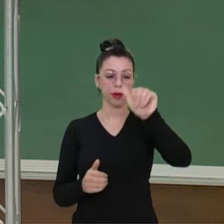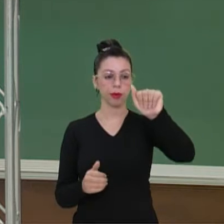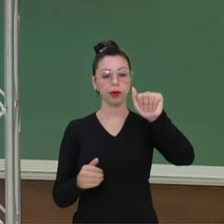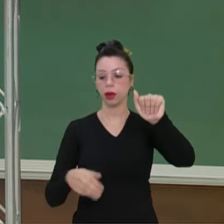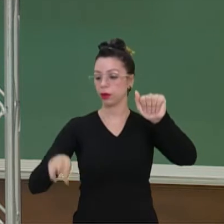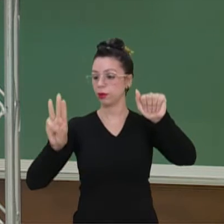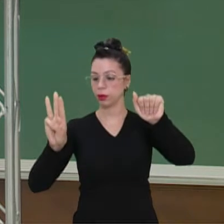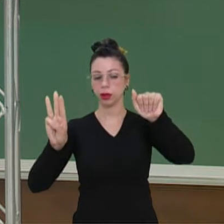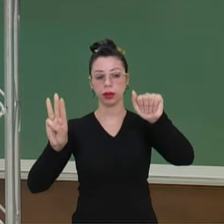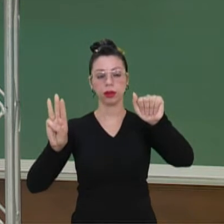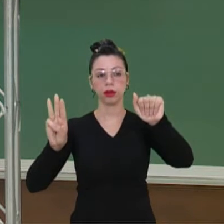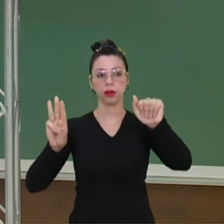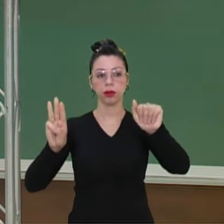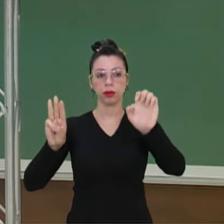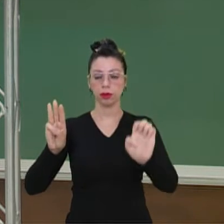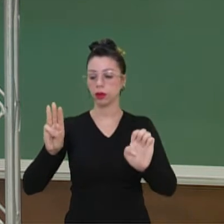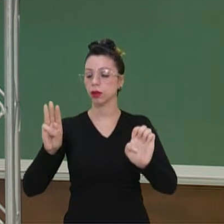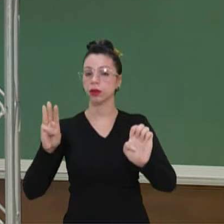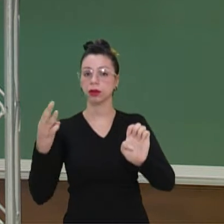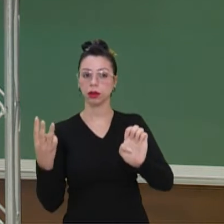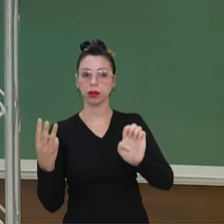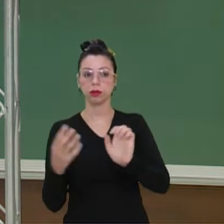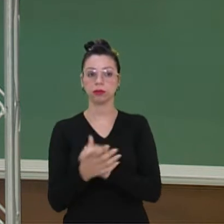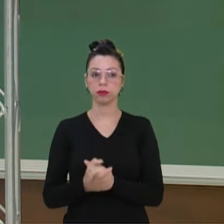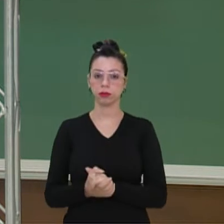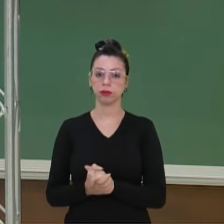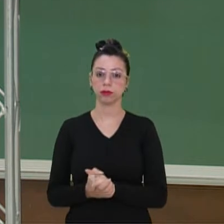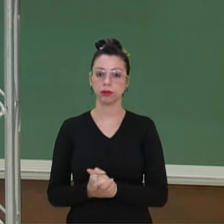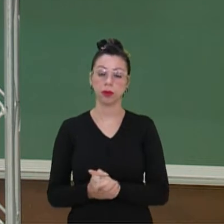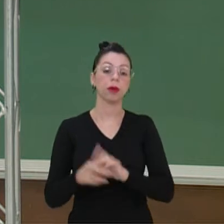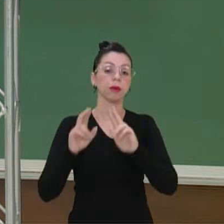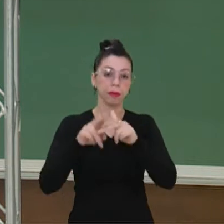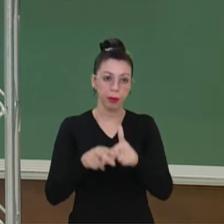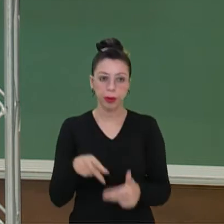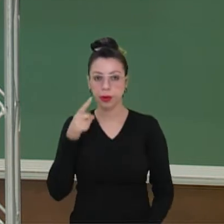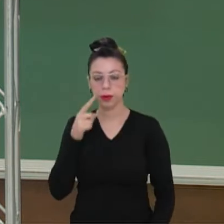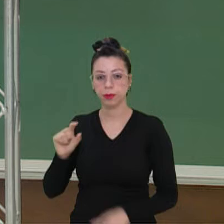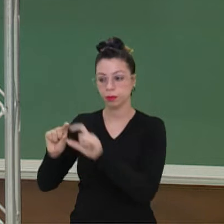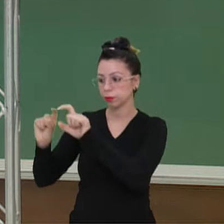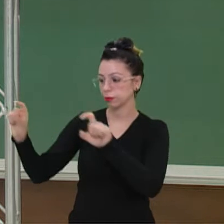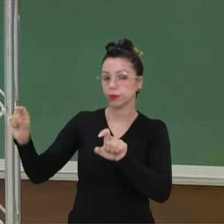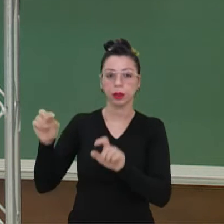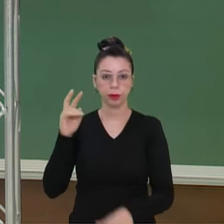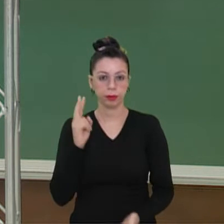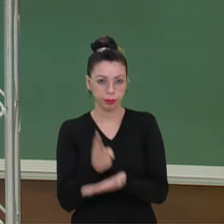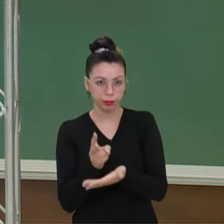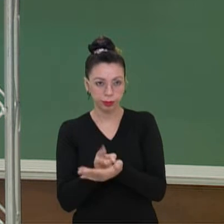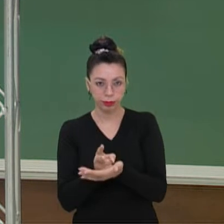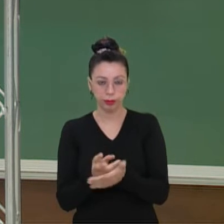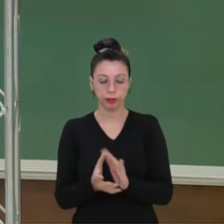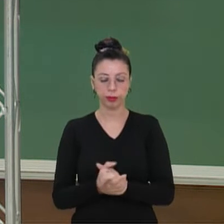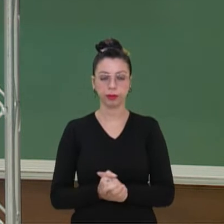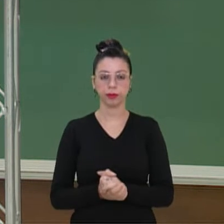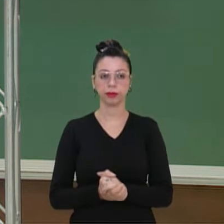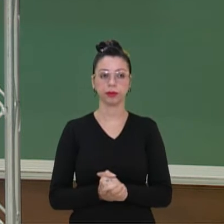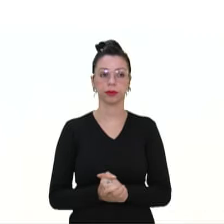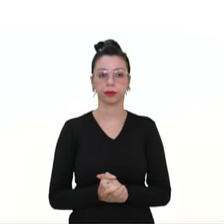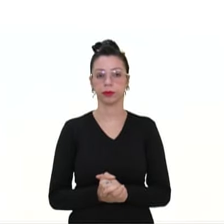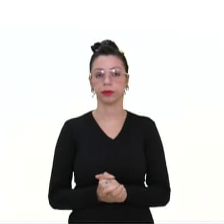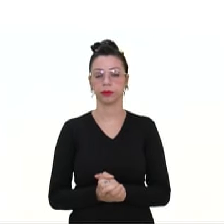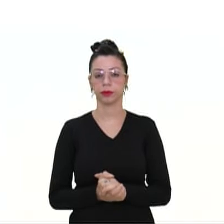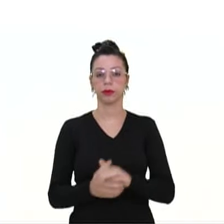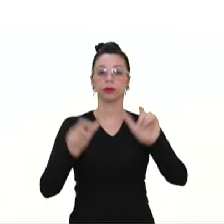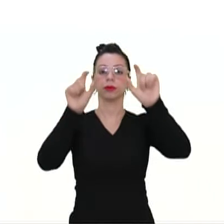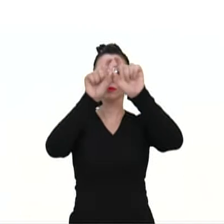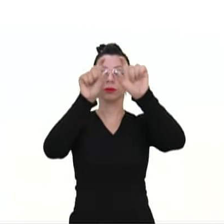é o 2. Por isso que ficou log de 3 menos log de 2. Legal, né? Mas vamos continuar. Bom, temos aqui, ó,